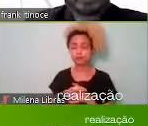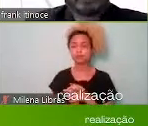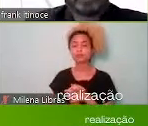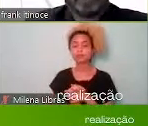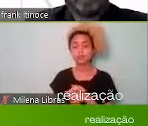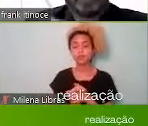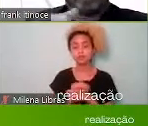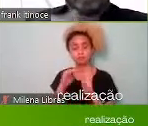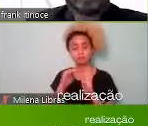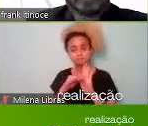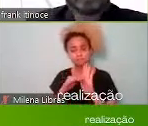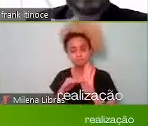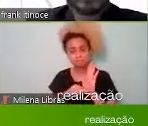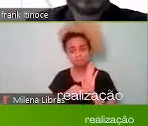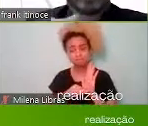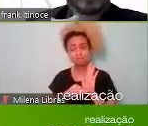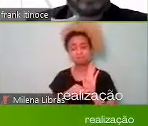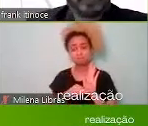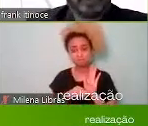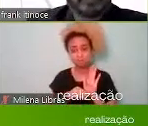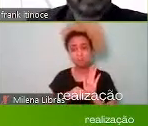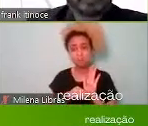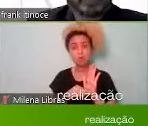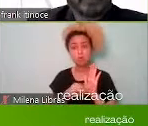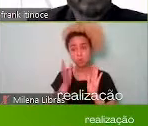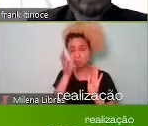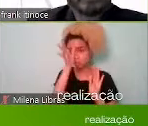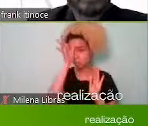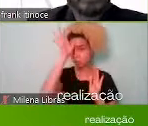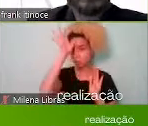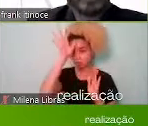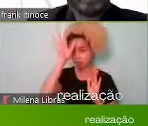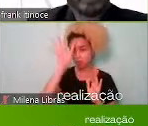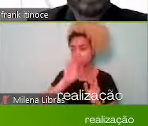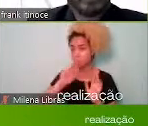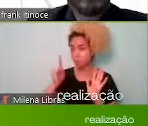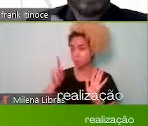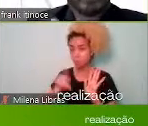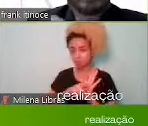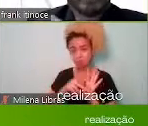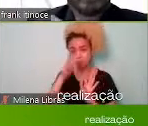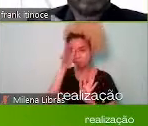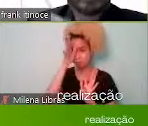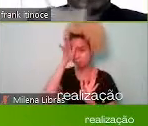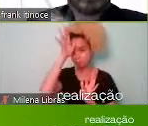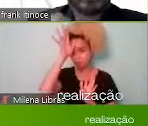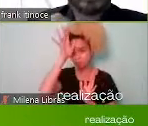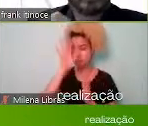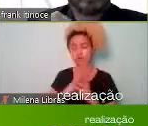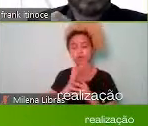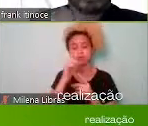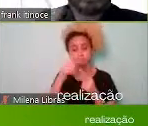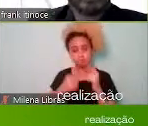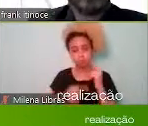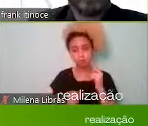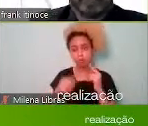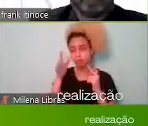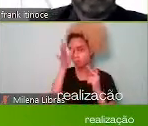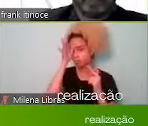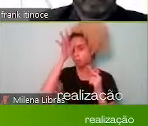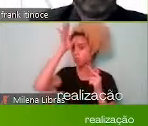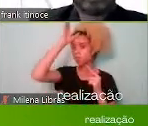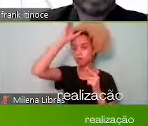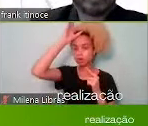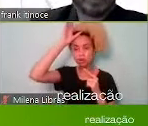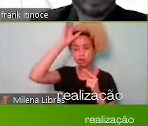esses itens são para a licença do Corpo de Bombeiros, tá? Então, uma irregularidade no Corpo de Bombeiros não